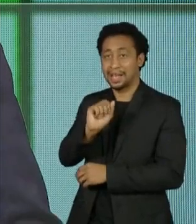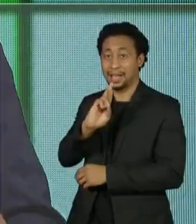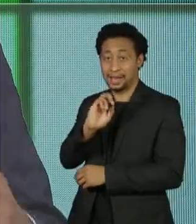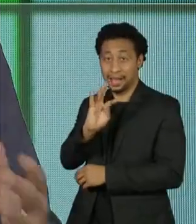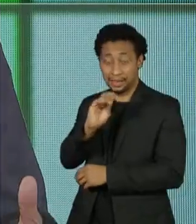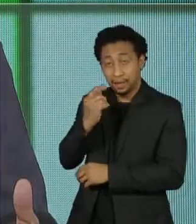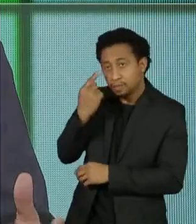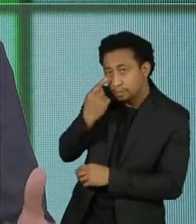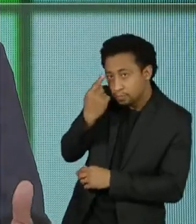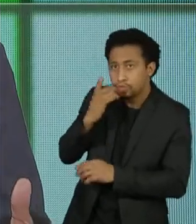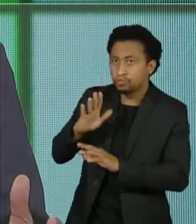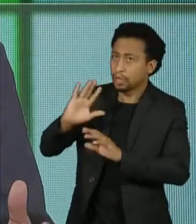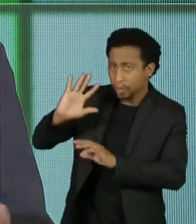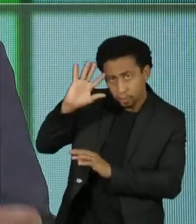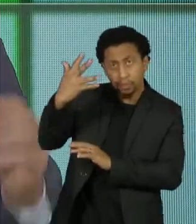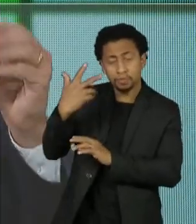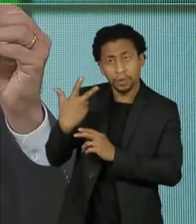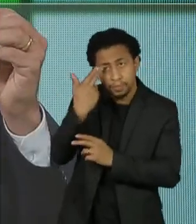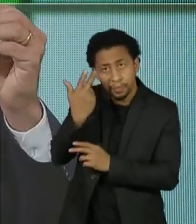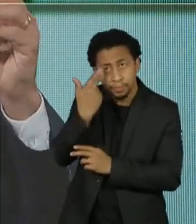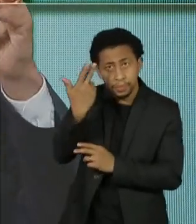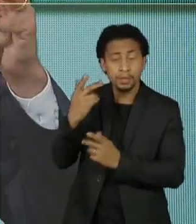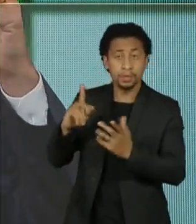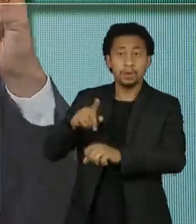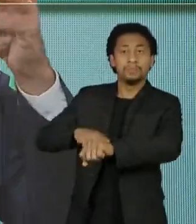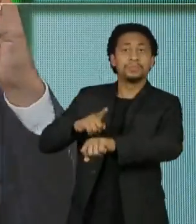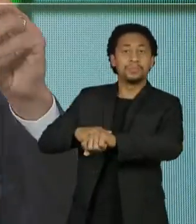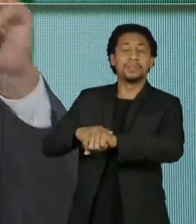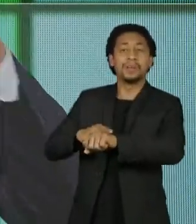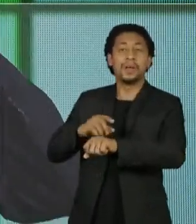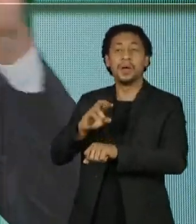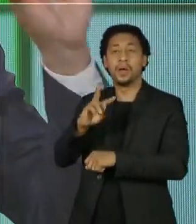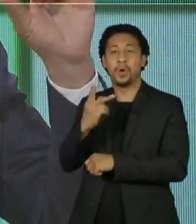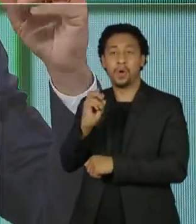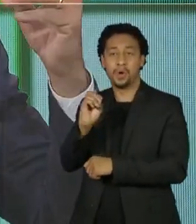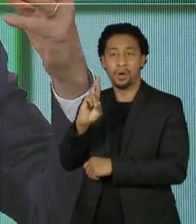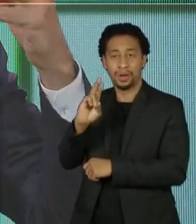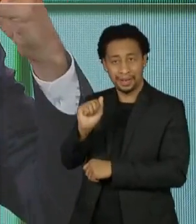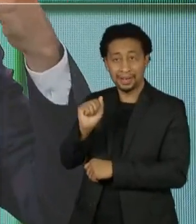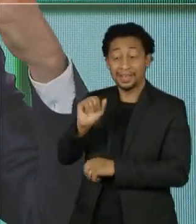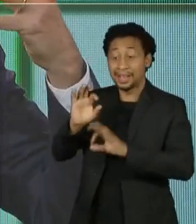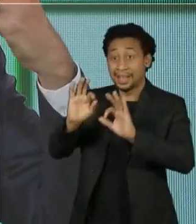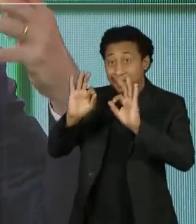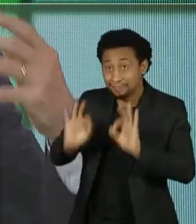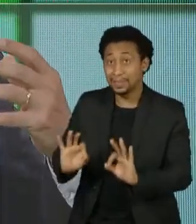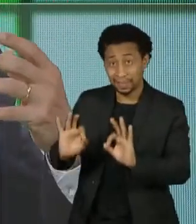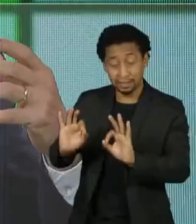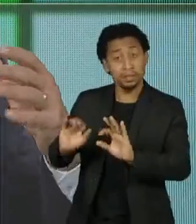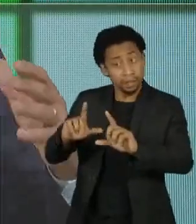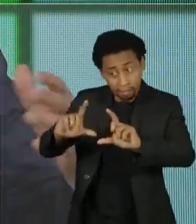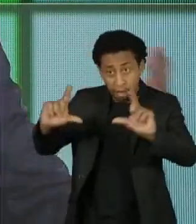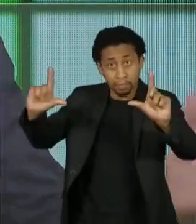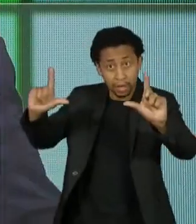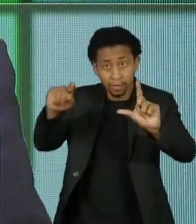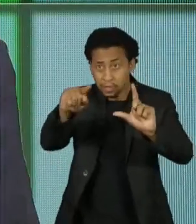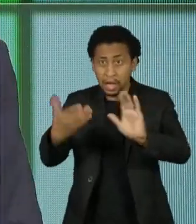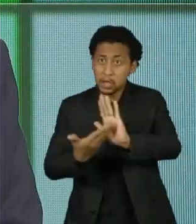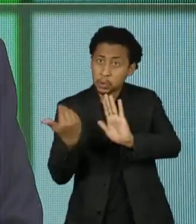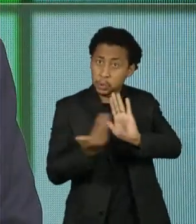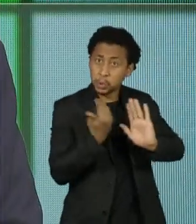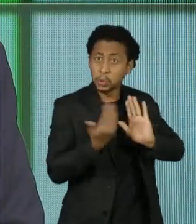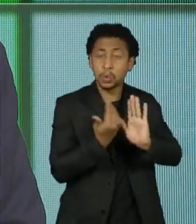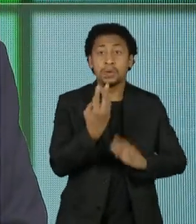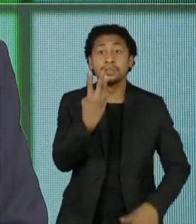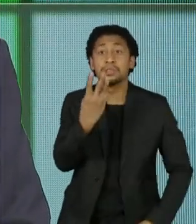pediátrica com a rede Hora Certa. Aliás, não sei por que vocês removeram as placas da rede Hora Certa dos